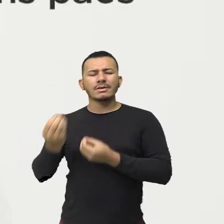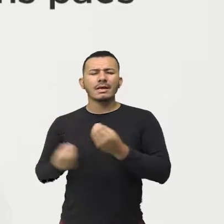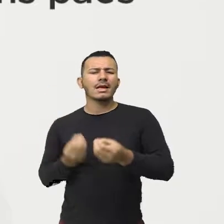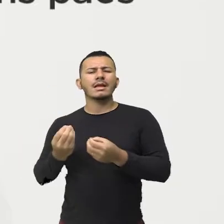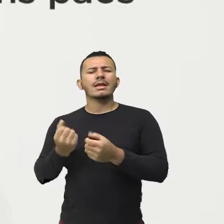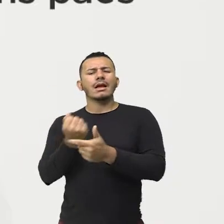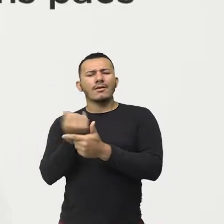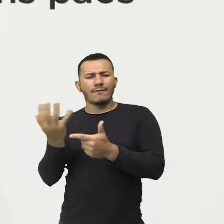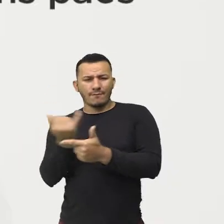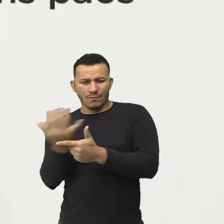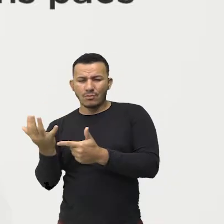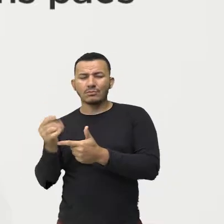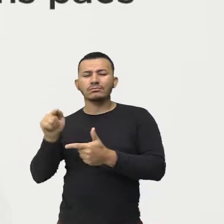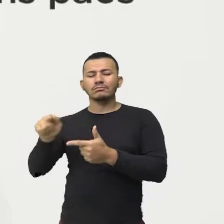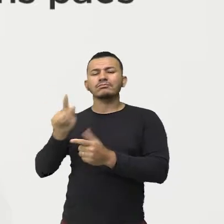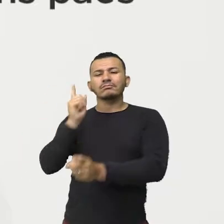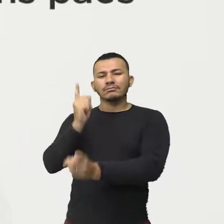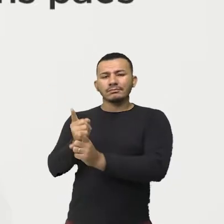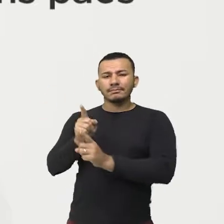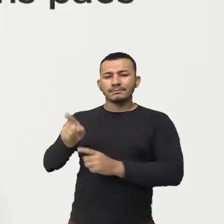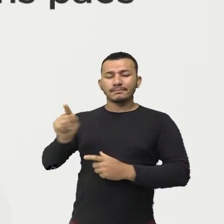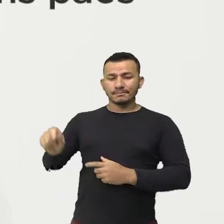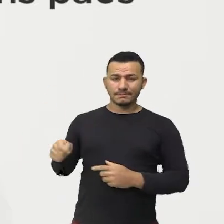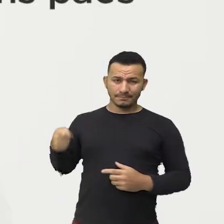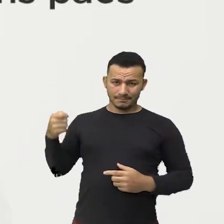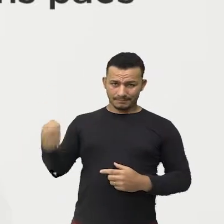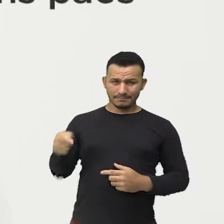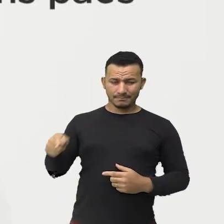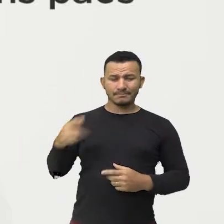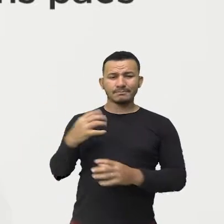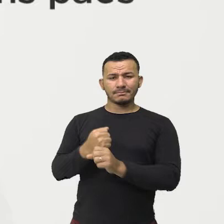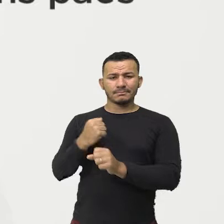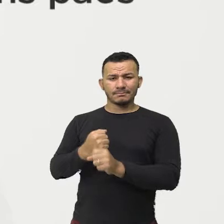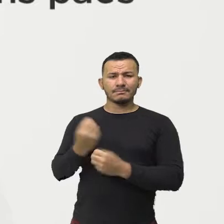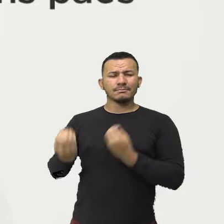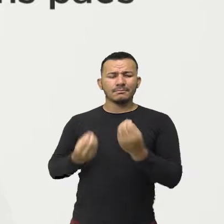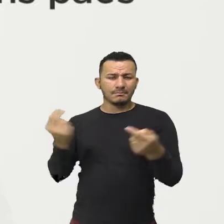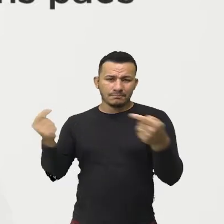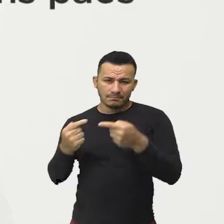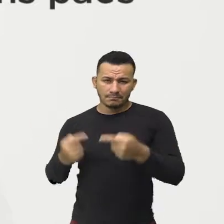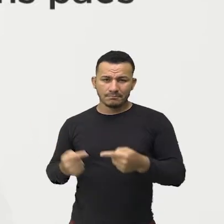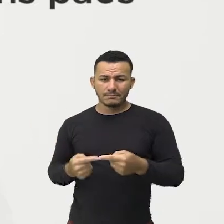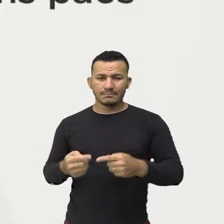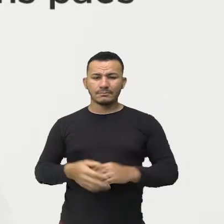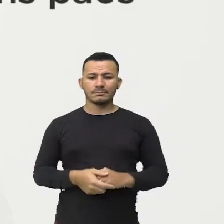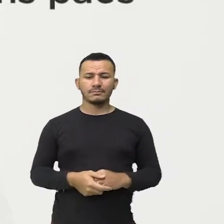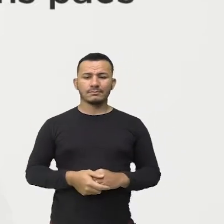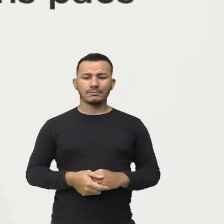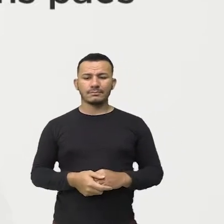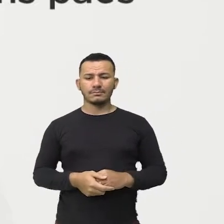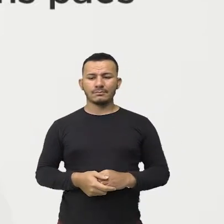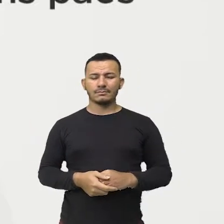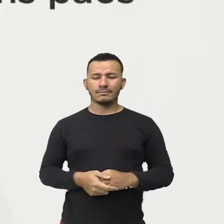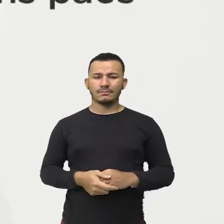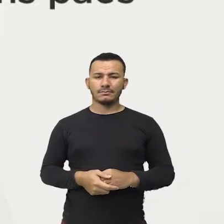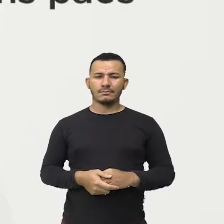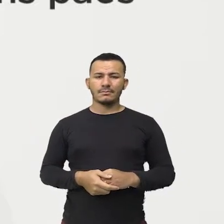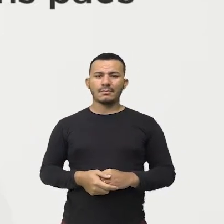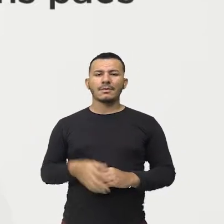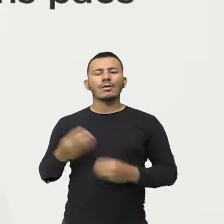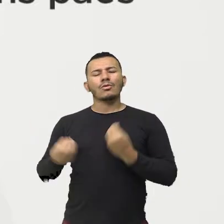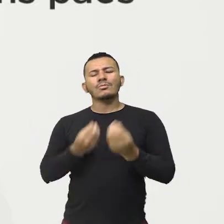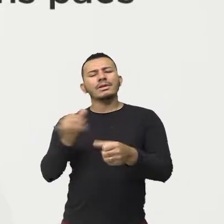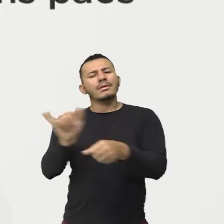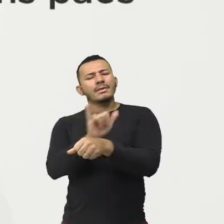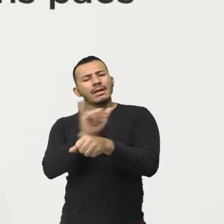que determine, então, que possa fazer o cálculo desses valores. Então, como seria uma fórmula para